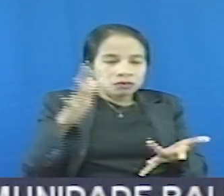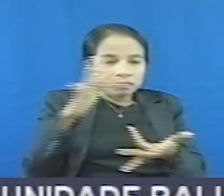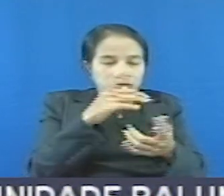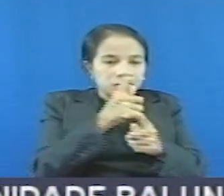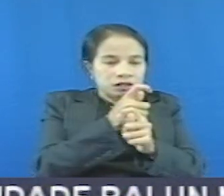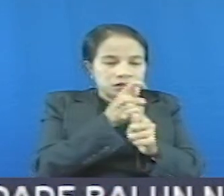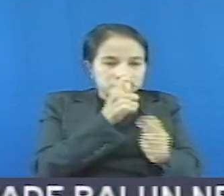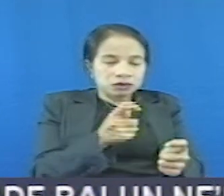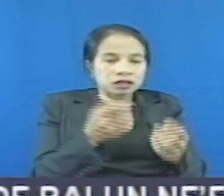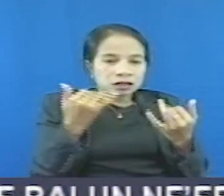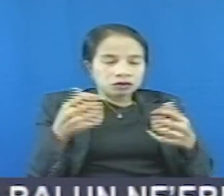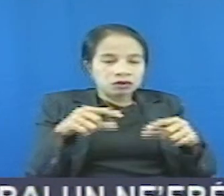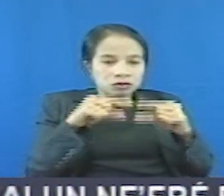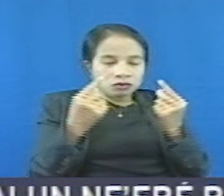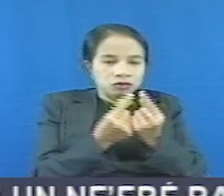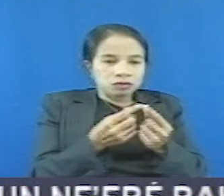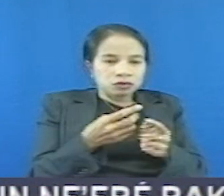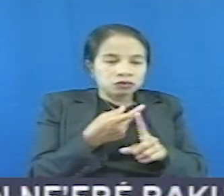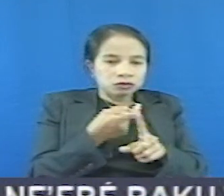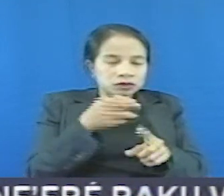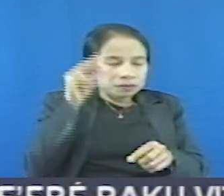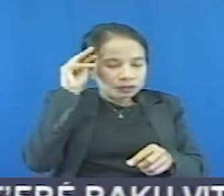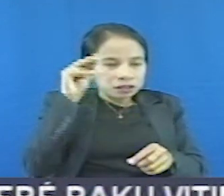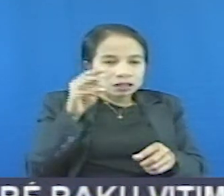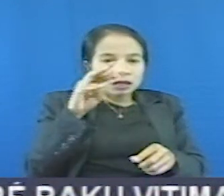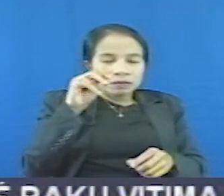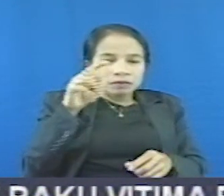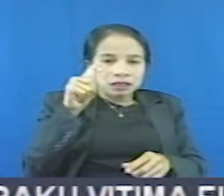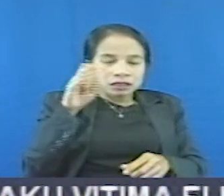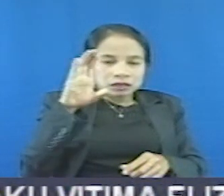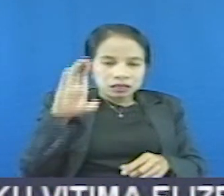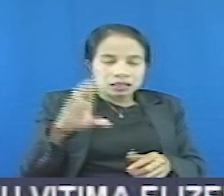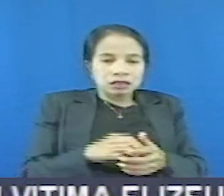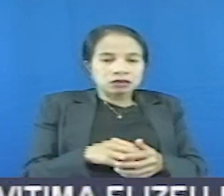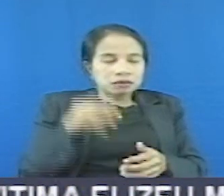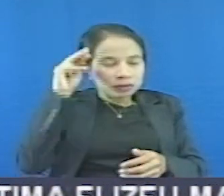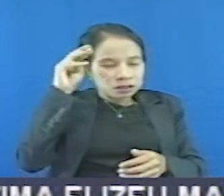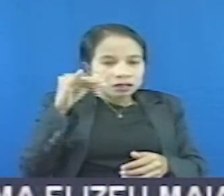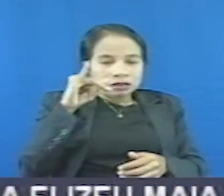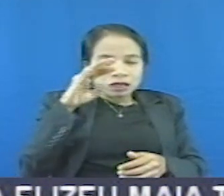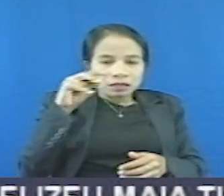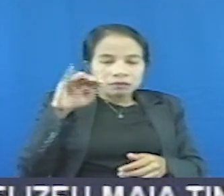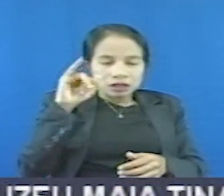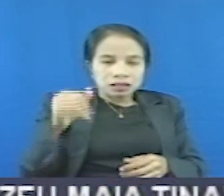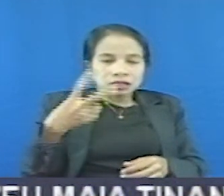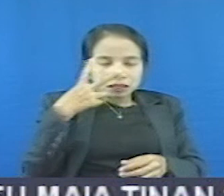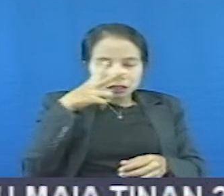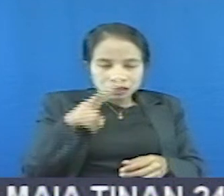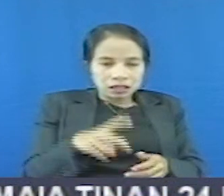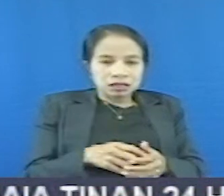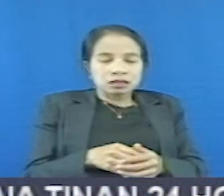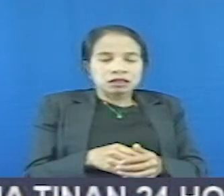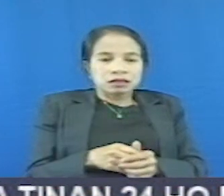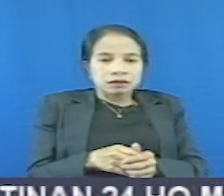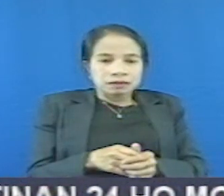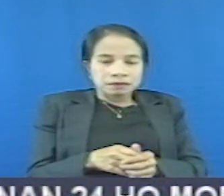NIAN, dada uma equipa o Ministério Transporte na Comunicação. O Ministério Interior avalia ela. Orifote medida